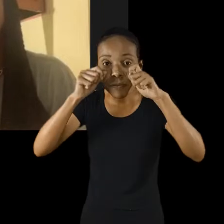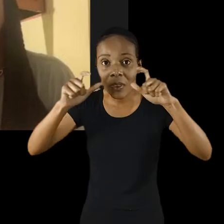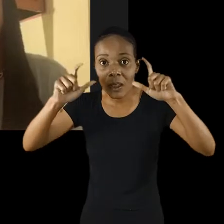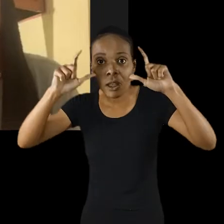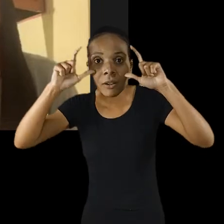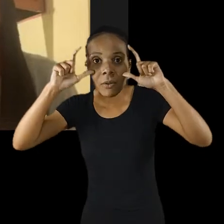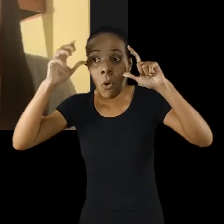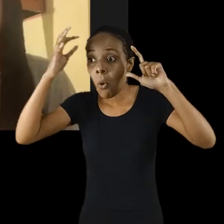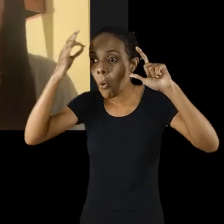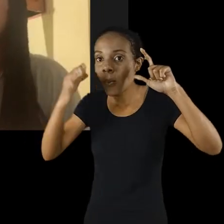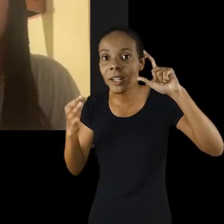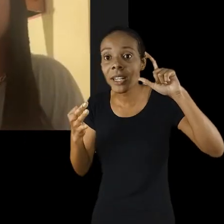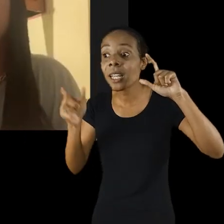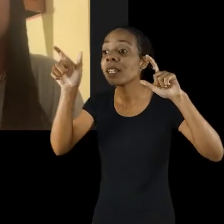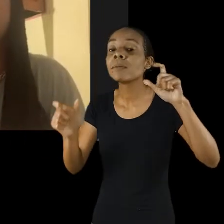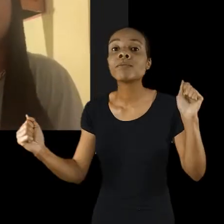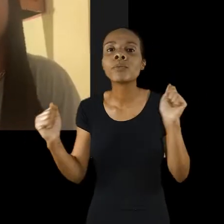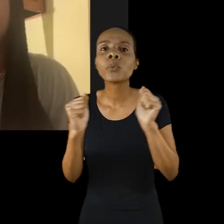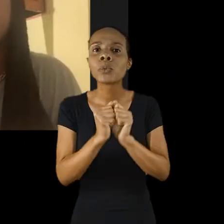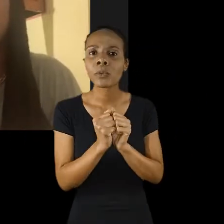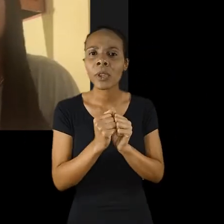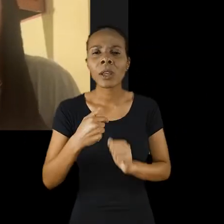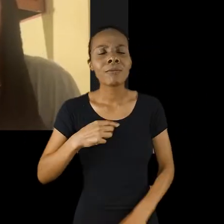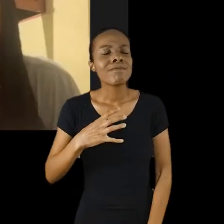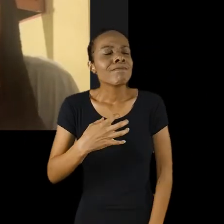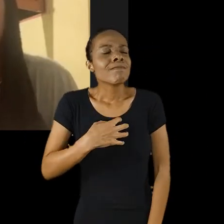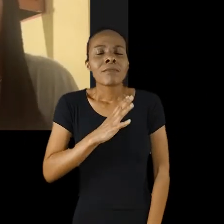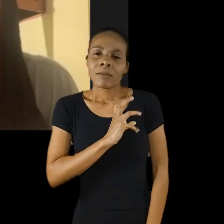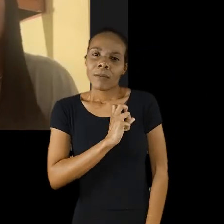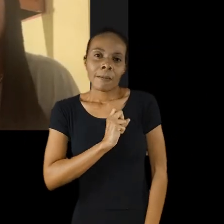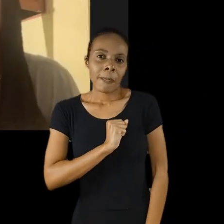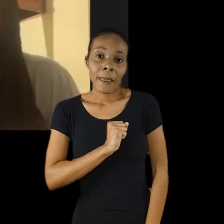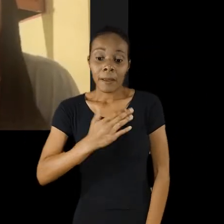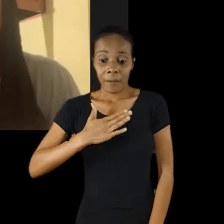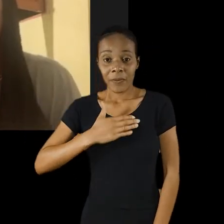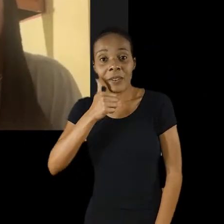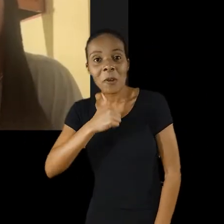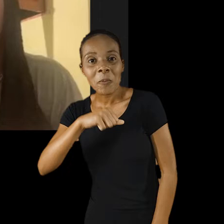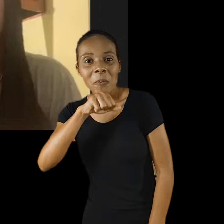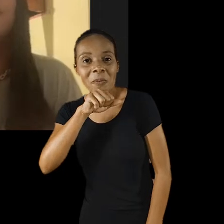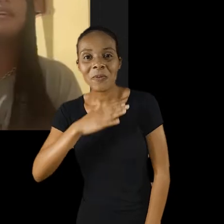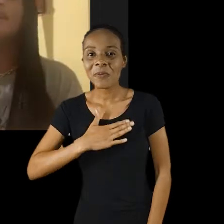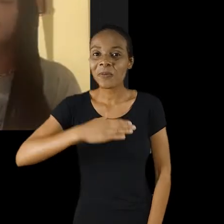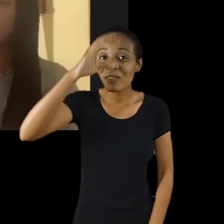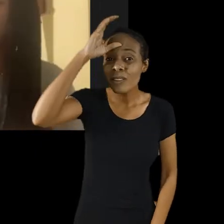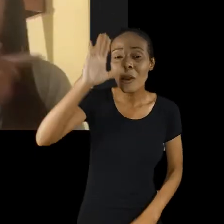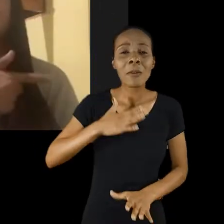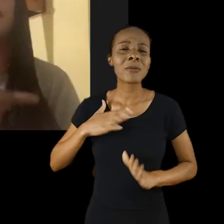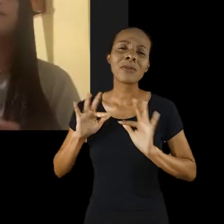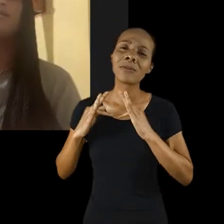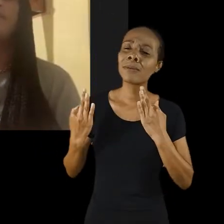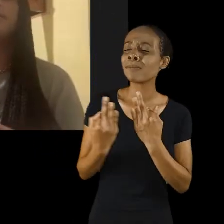Eu sinto esse amor da minha mãe, eu sinto esse amor das minhas mães travestis, das minhas amigas, então eu quero que elas sintam também, porque é isso que Jazz falou também no